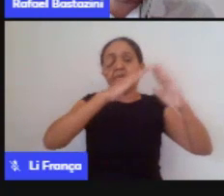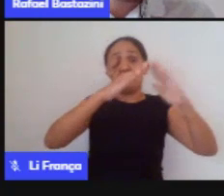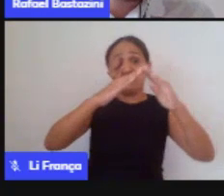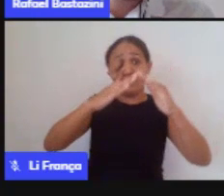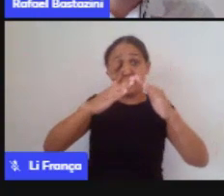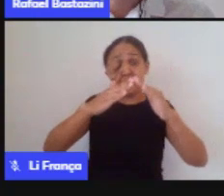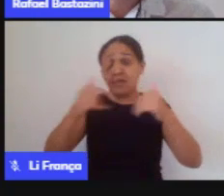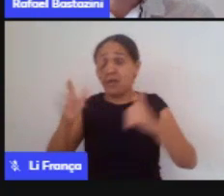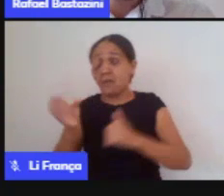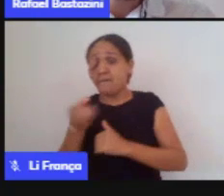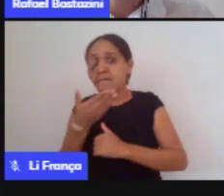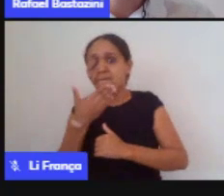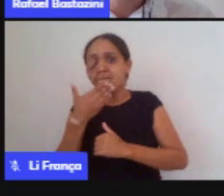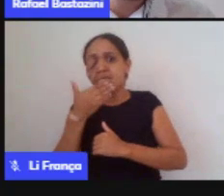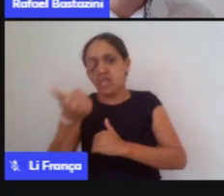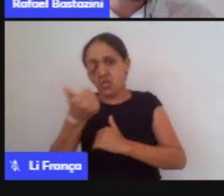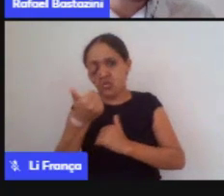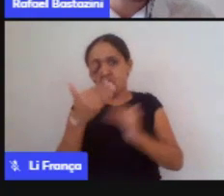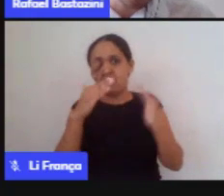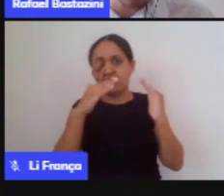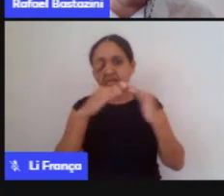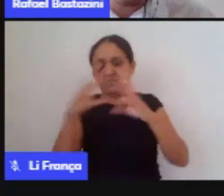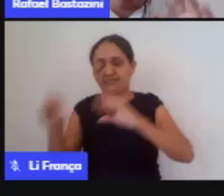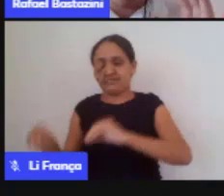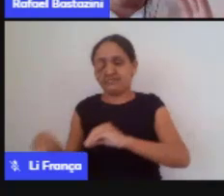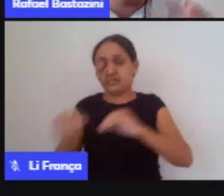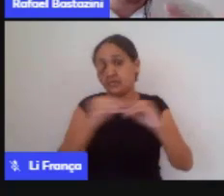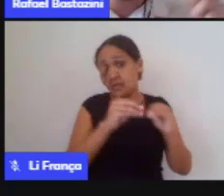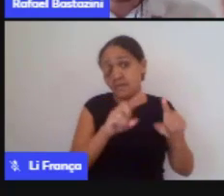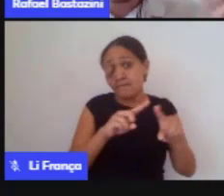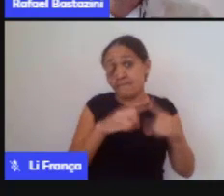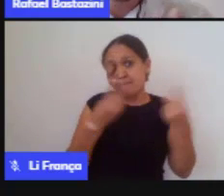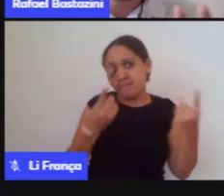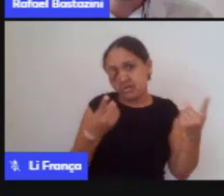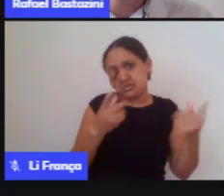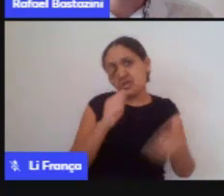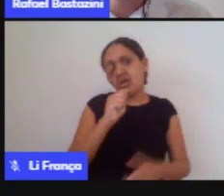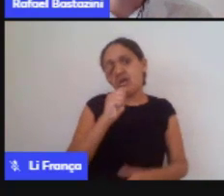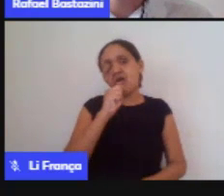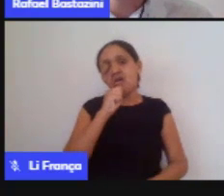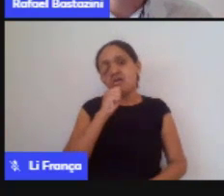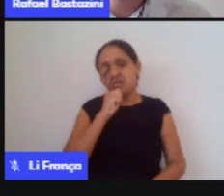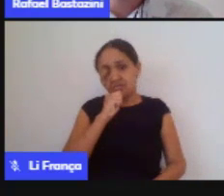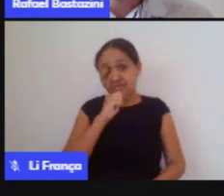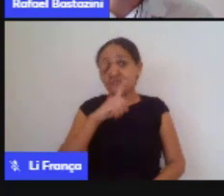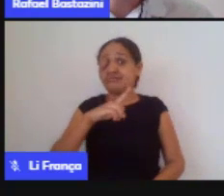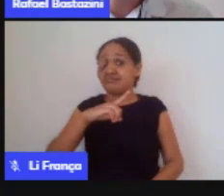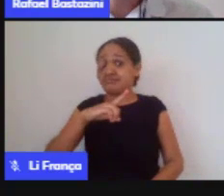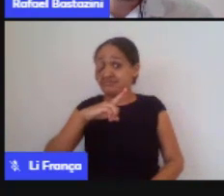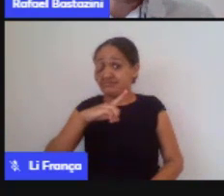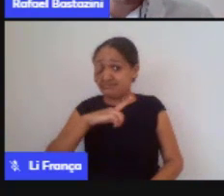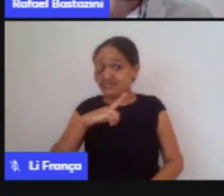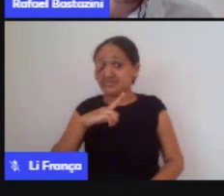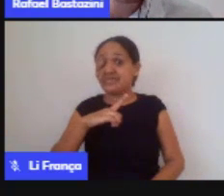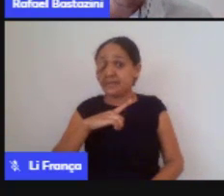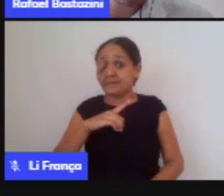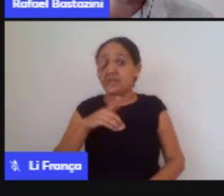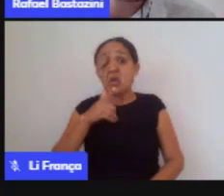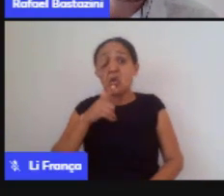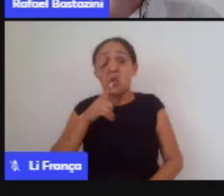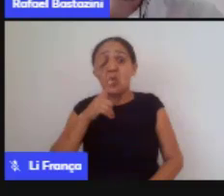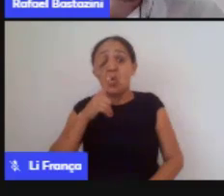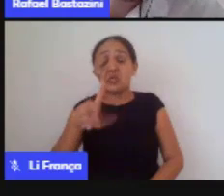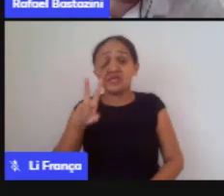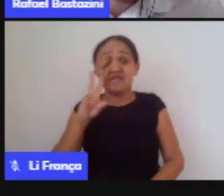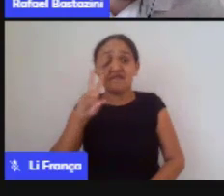dignas para essas pessoas. Mas atualmente a gente ainda, agora já fazendo um paralelo com a realidade, a gente ainda consegue ver